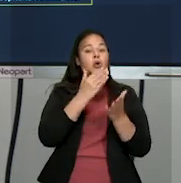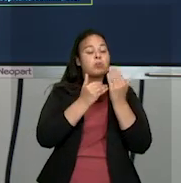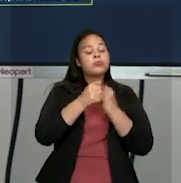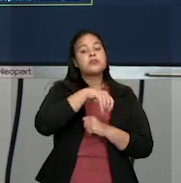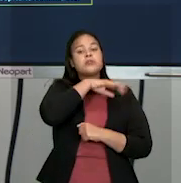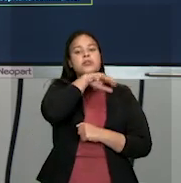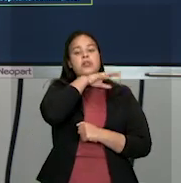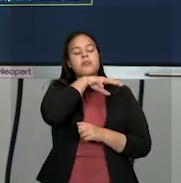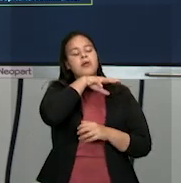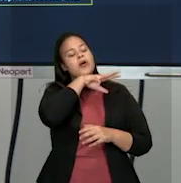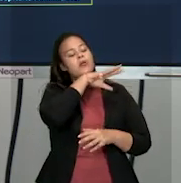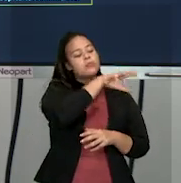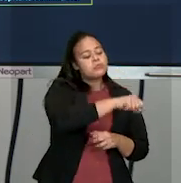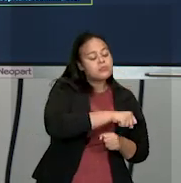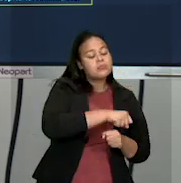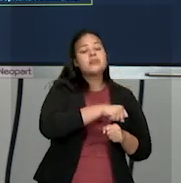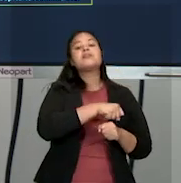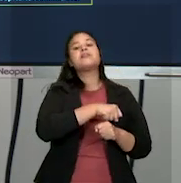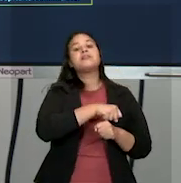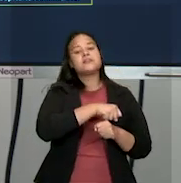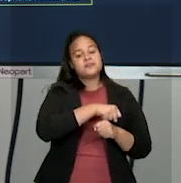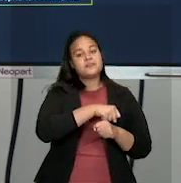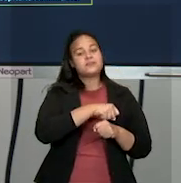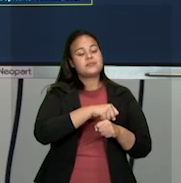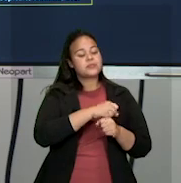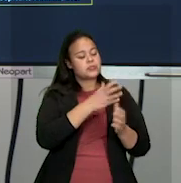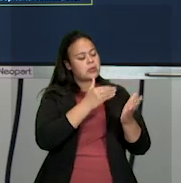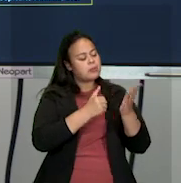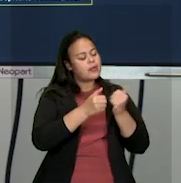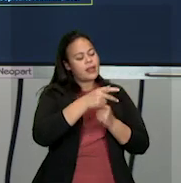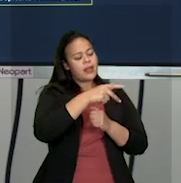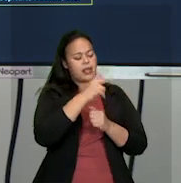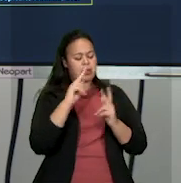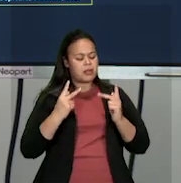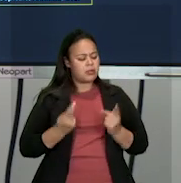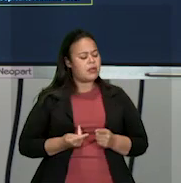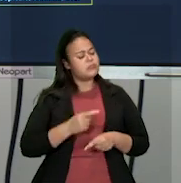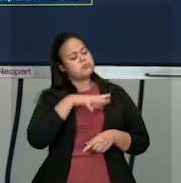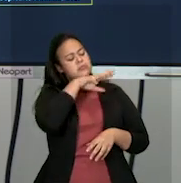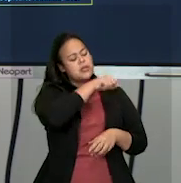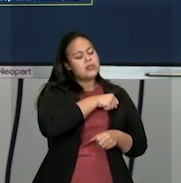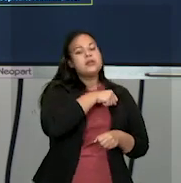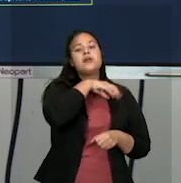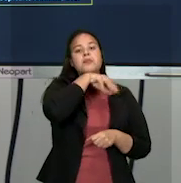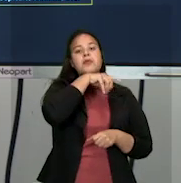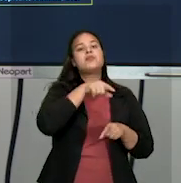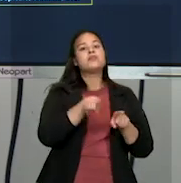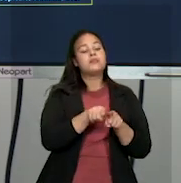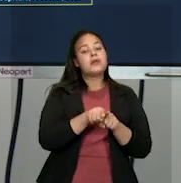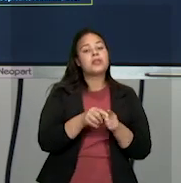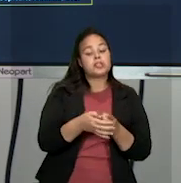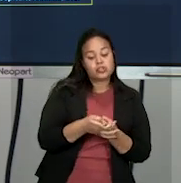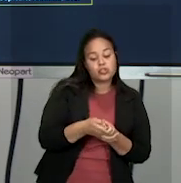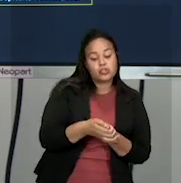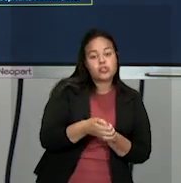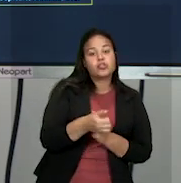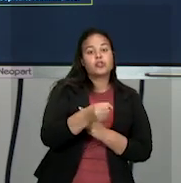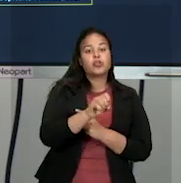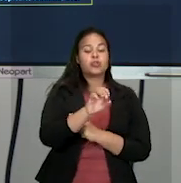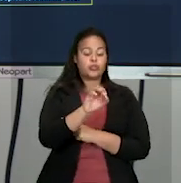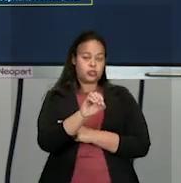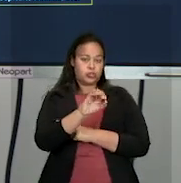se alimentar do animal depois, é um produto de exportação que a gente tem, né, a soja. Mas